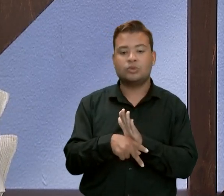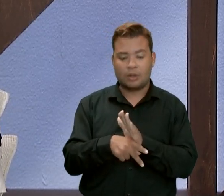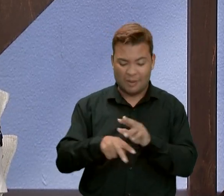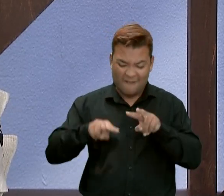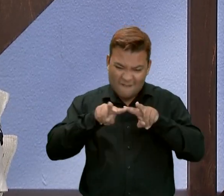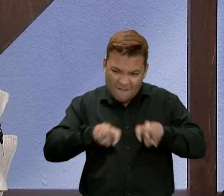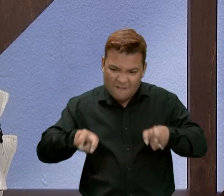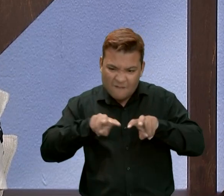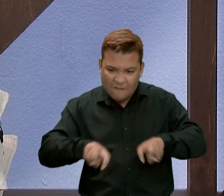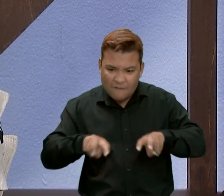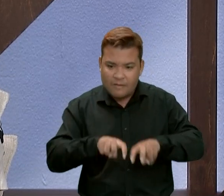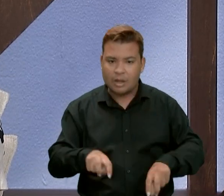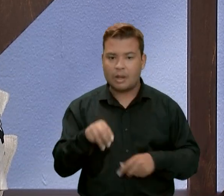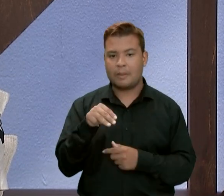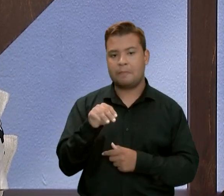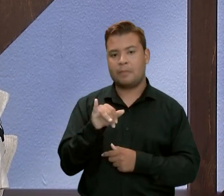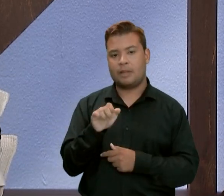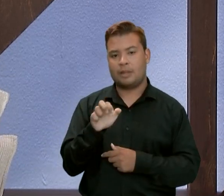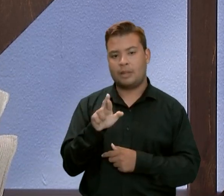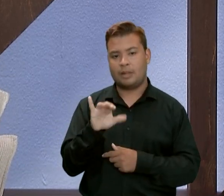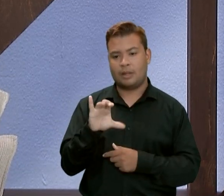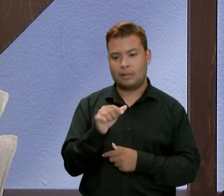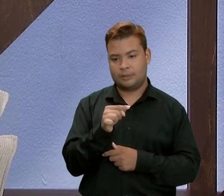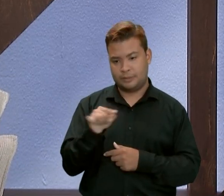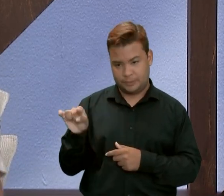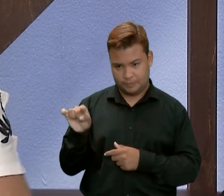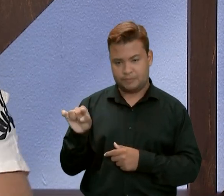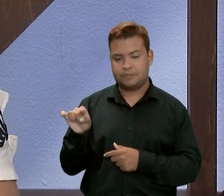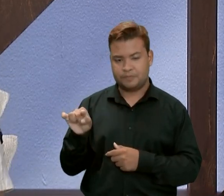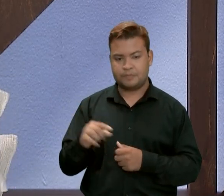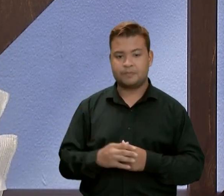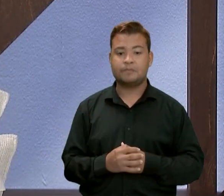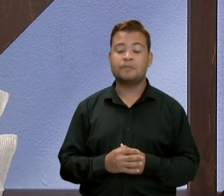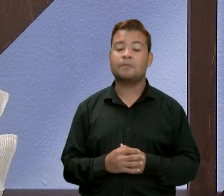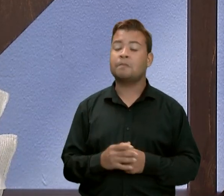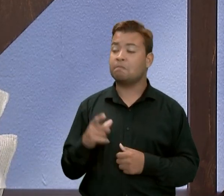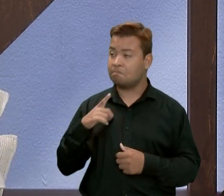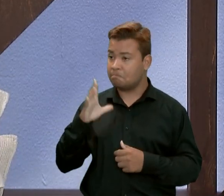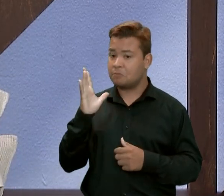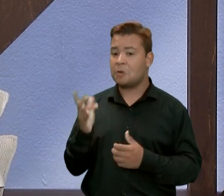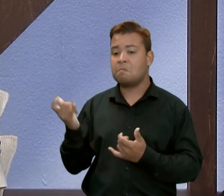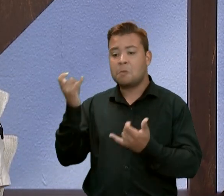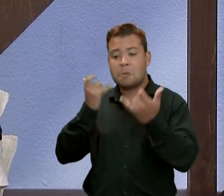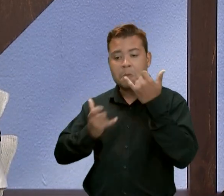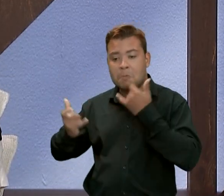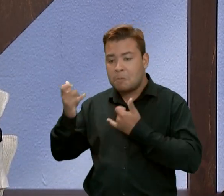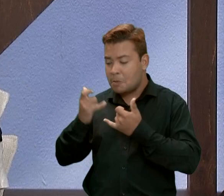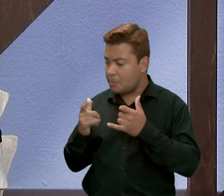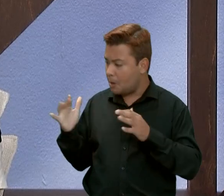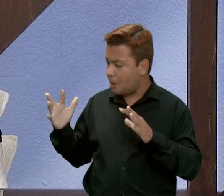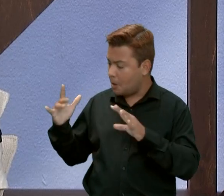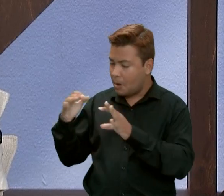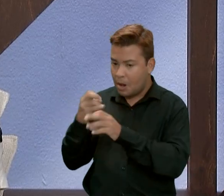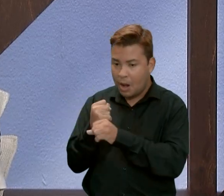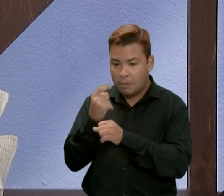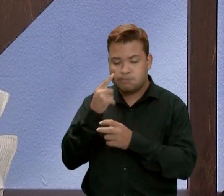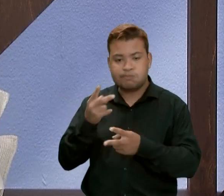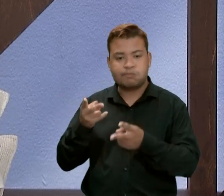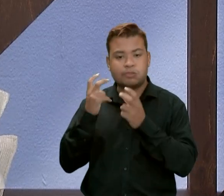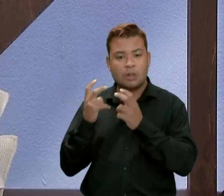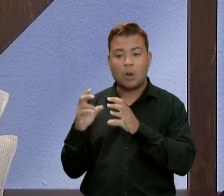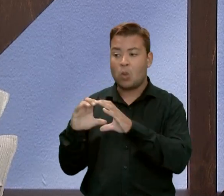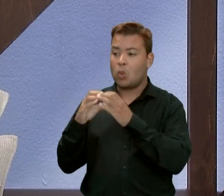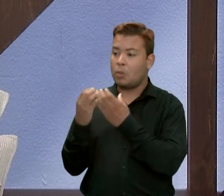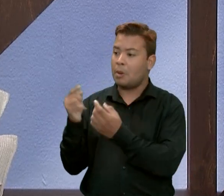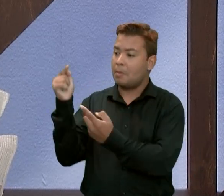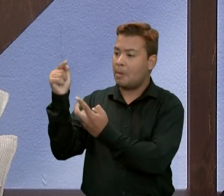universidade. E então, quando eu juntei as informações, eu acabei percebendo que a comunidade ela tem algumas